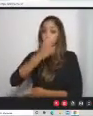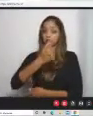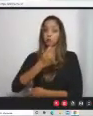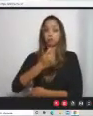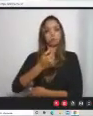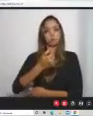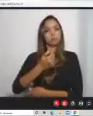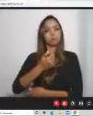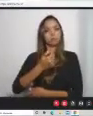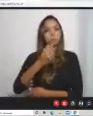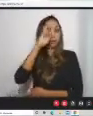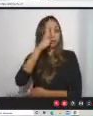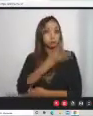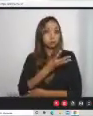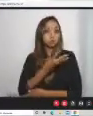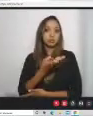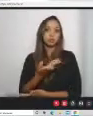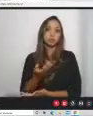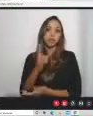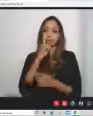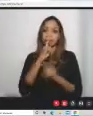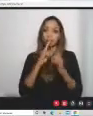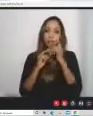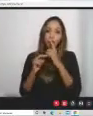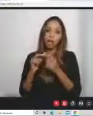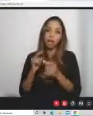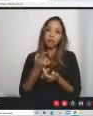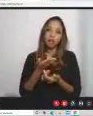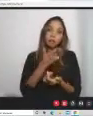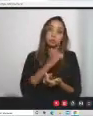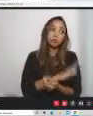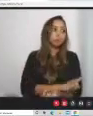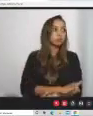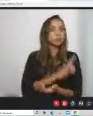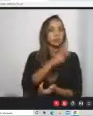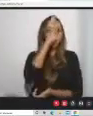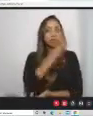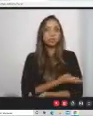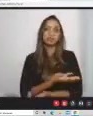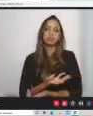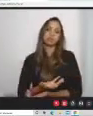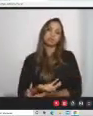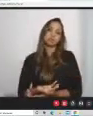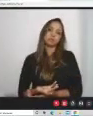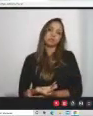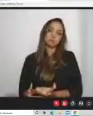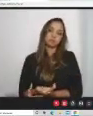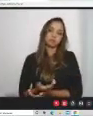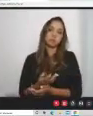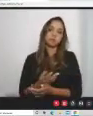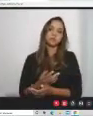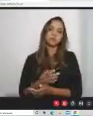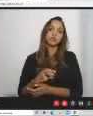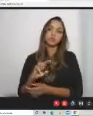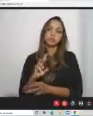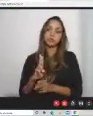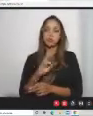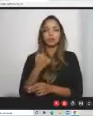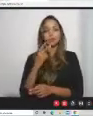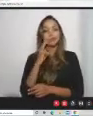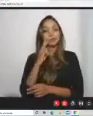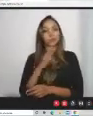essas falhas sejam sinalizadas e consertadas, né? Como assim a gente enxerga, como a população